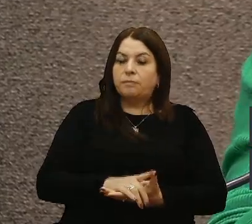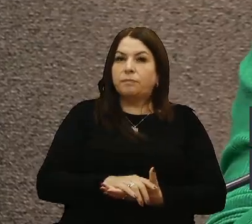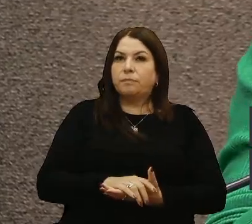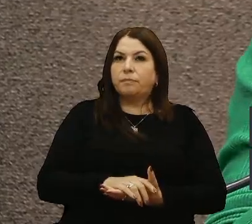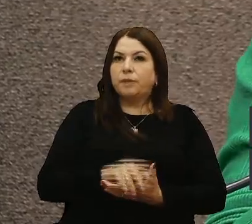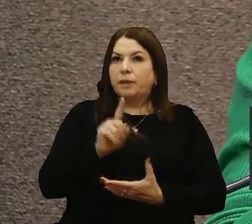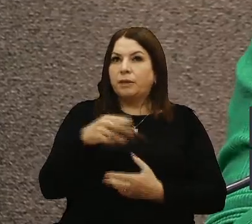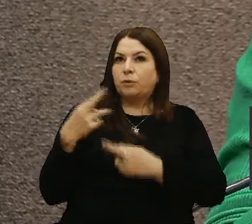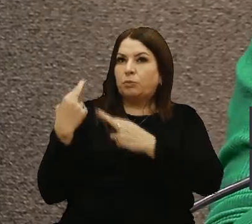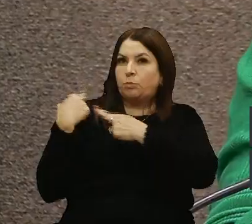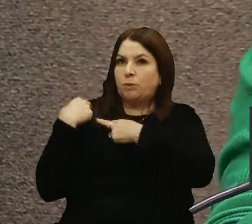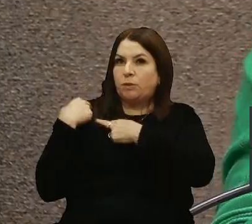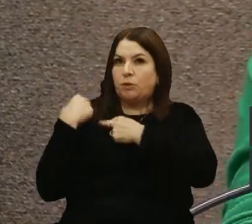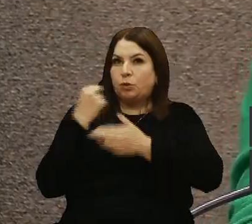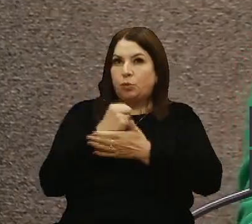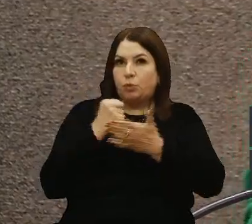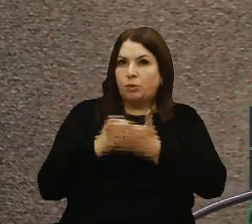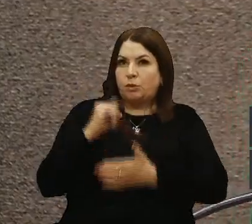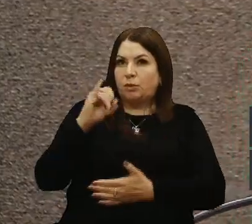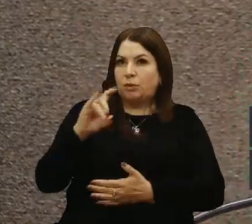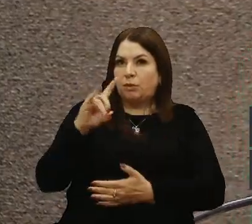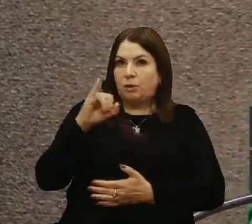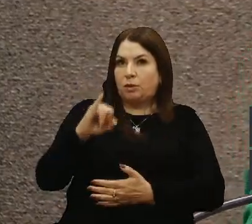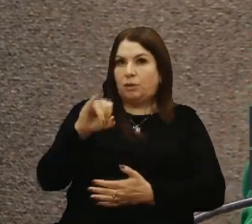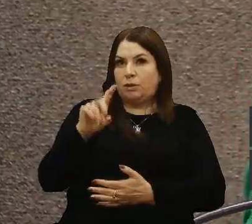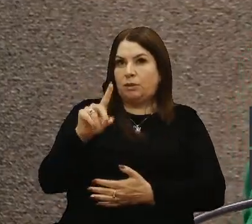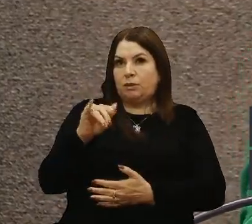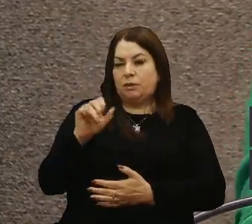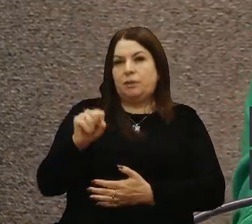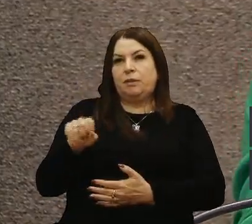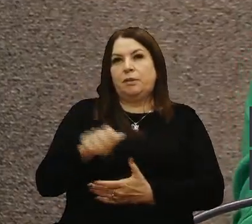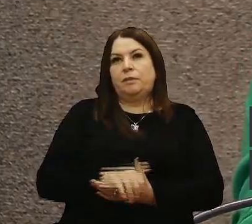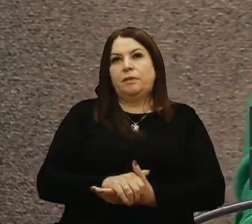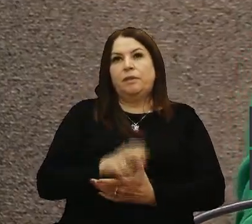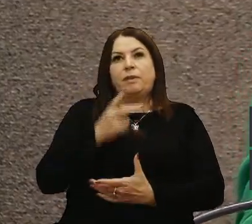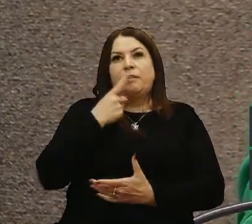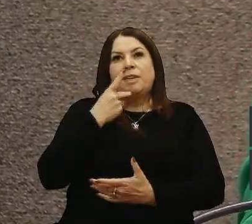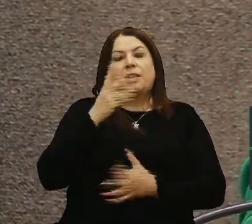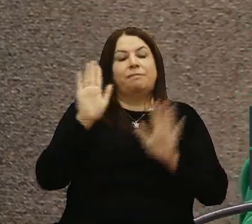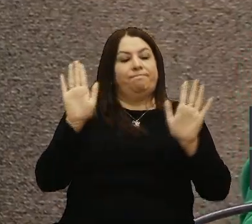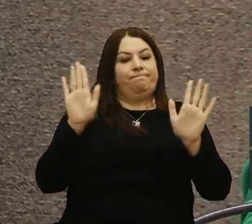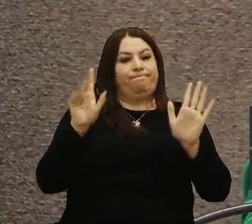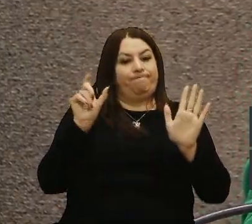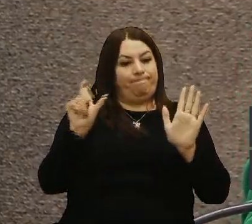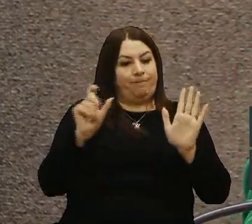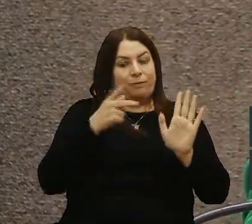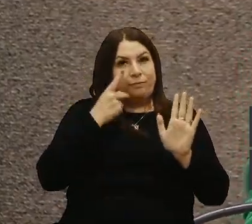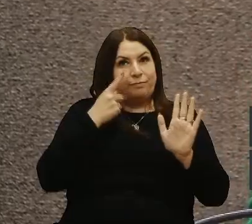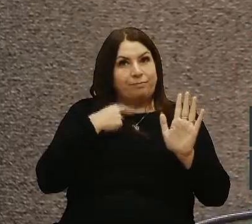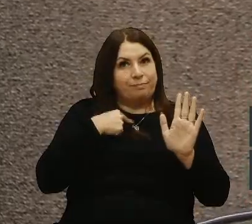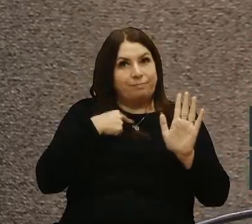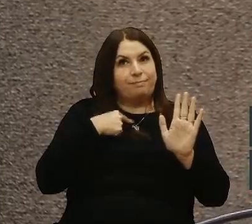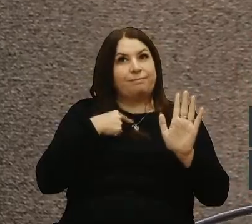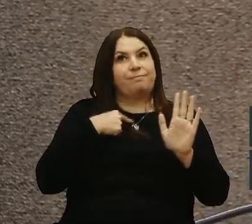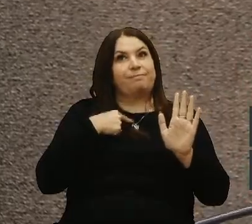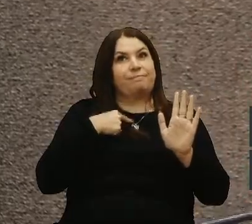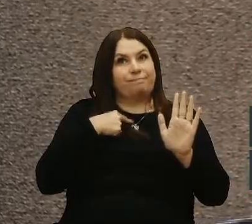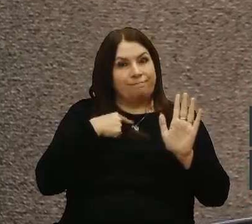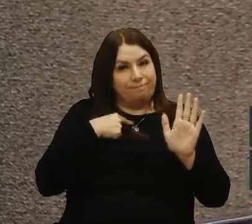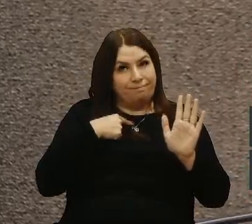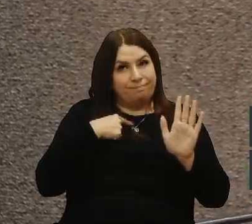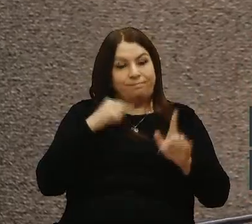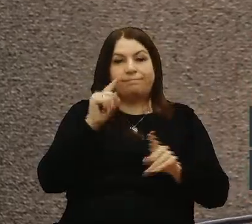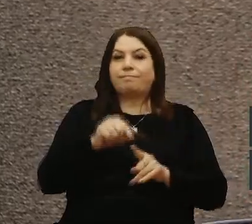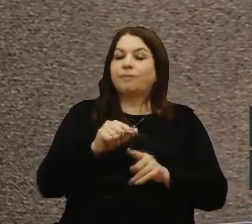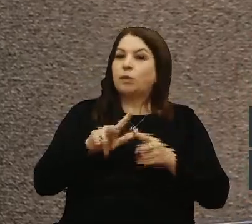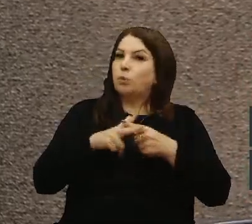A responsabilidade no contrato é do Ideias. Eu não vou falar o palavrão que eu gostaria de falar, mas... Arruma,